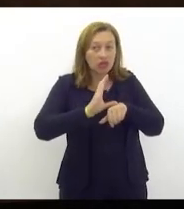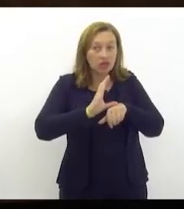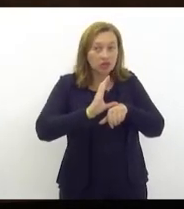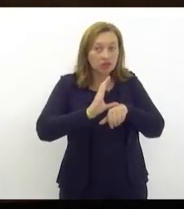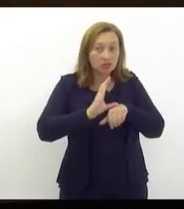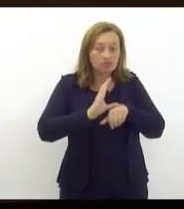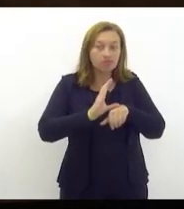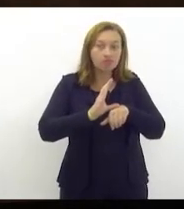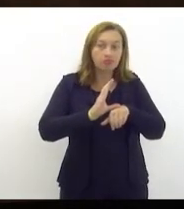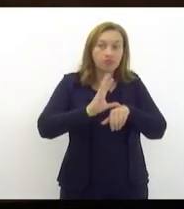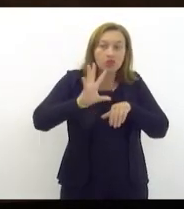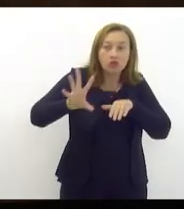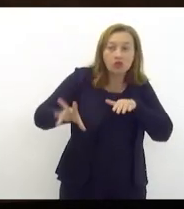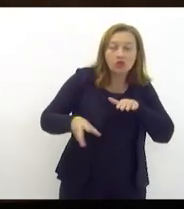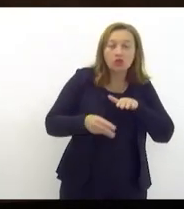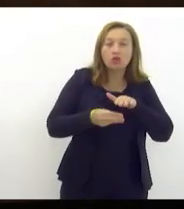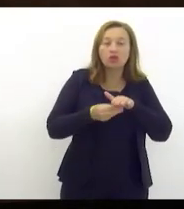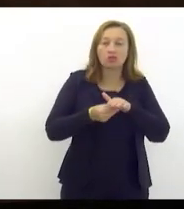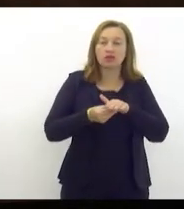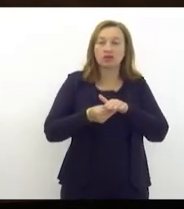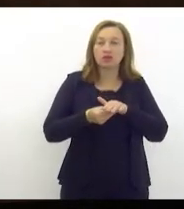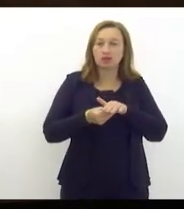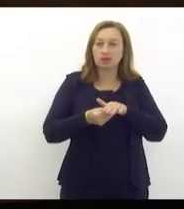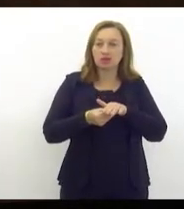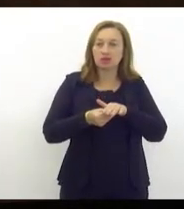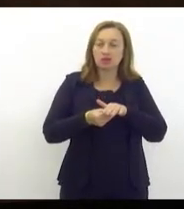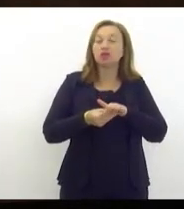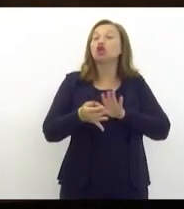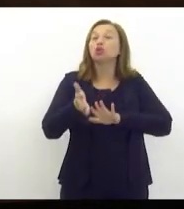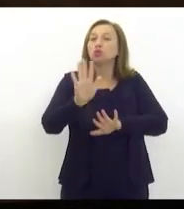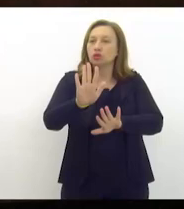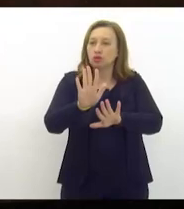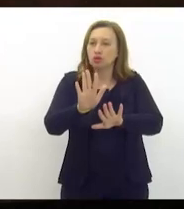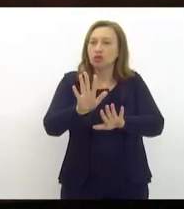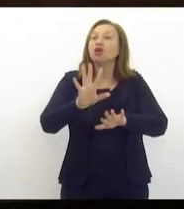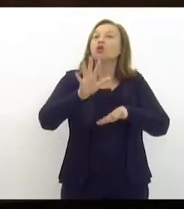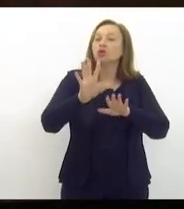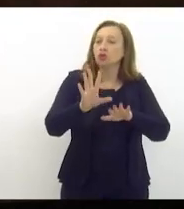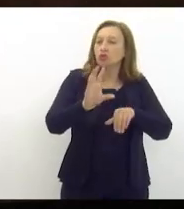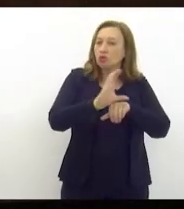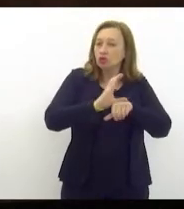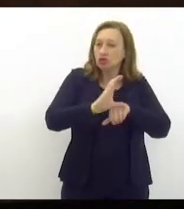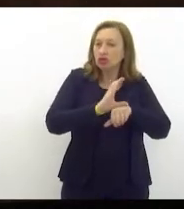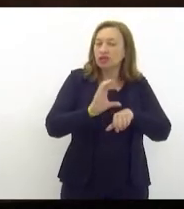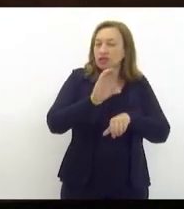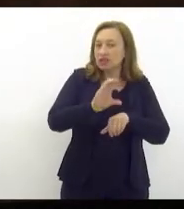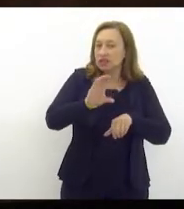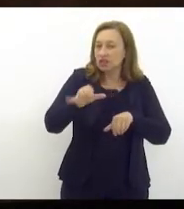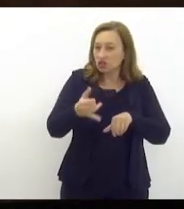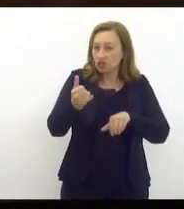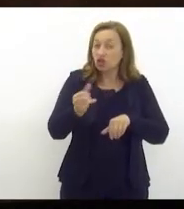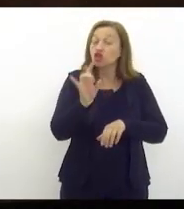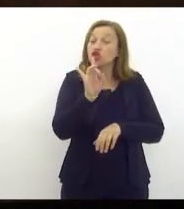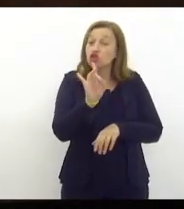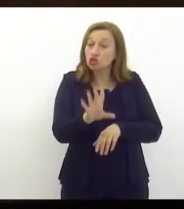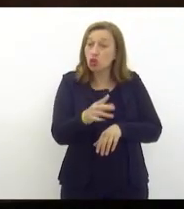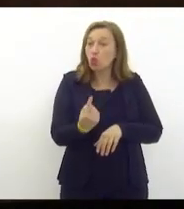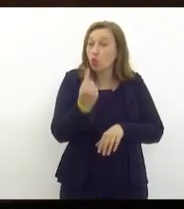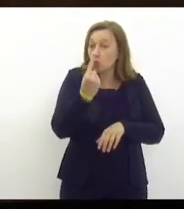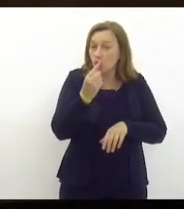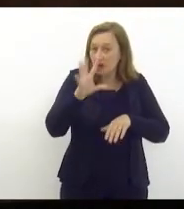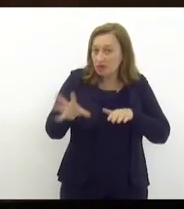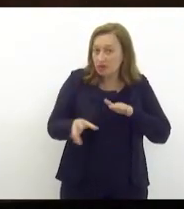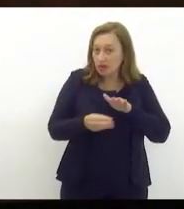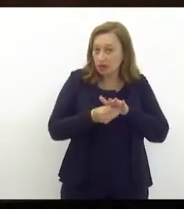constitucionalidade, com emendas, pela constitucionalidade na CCJ, somente com uma